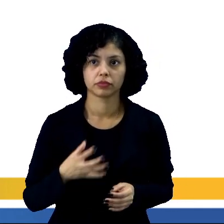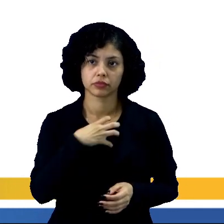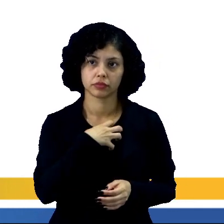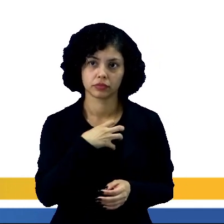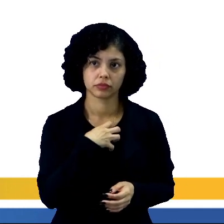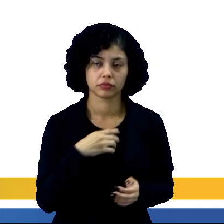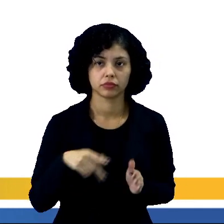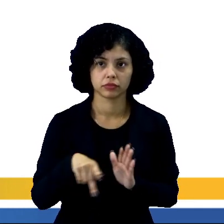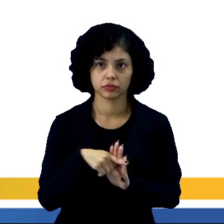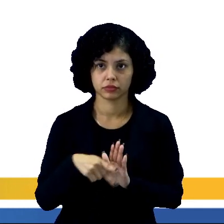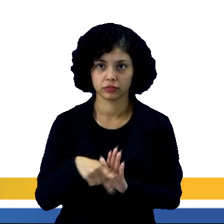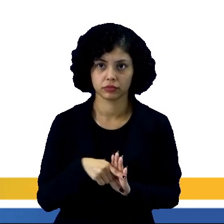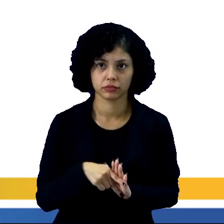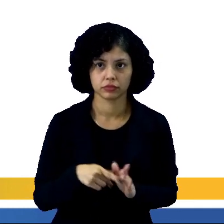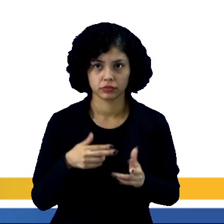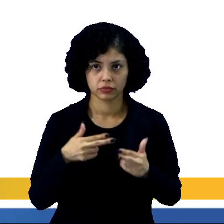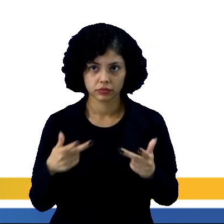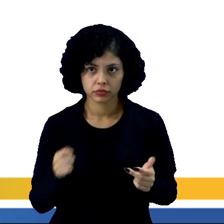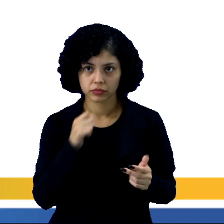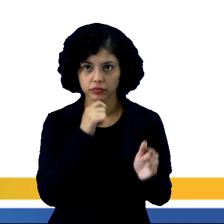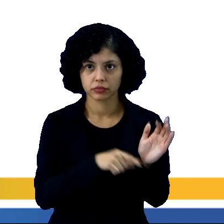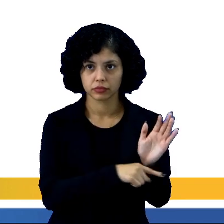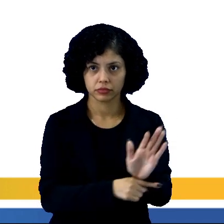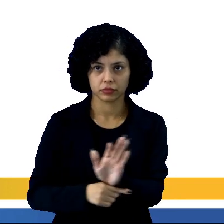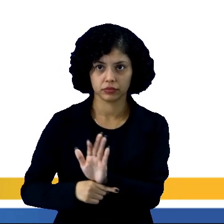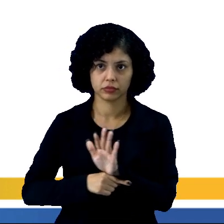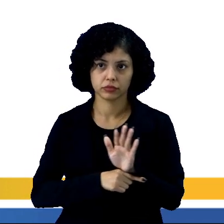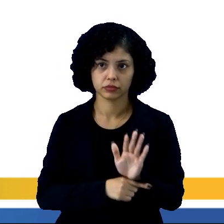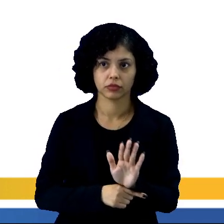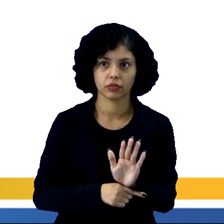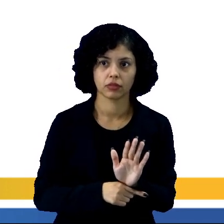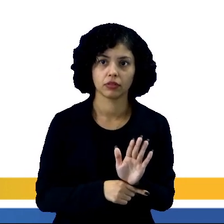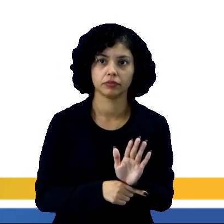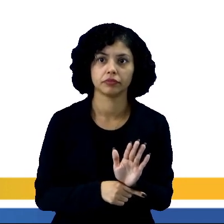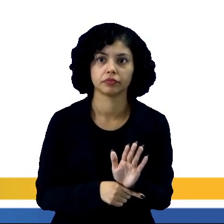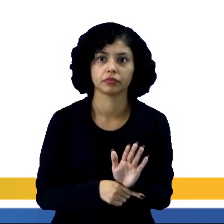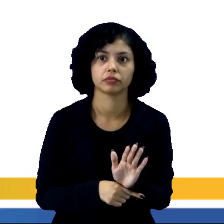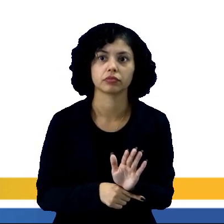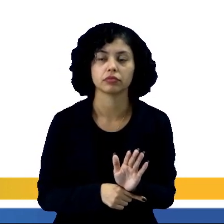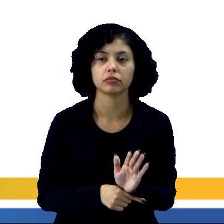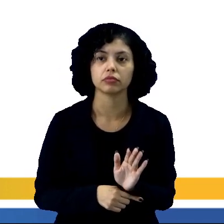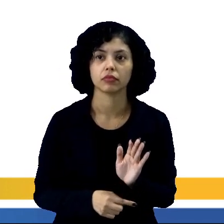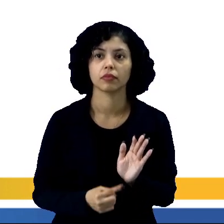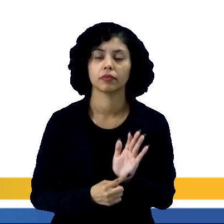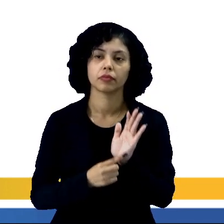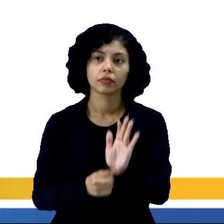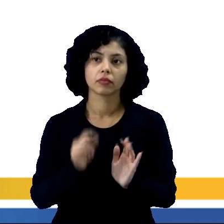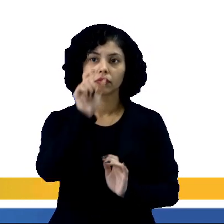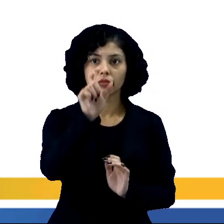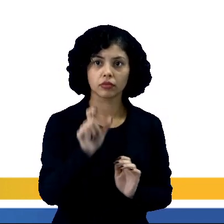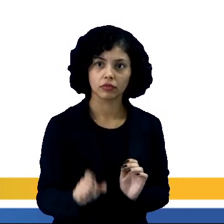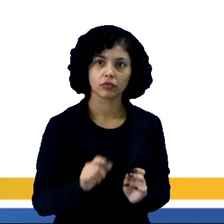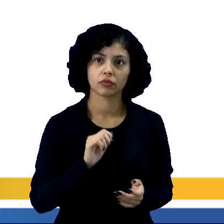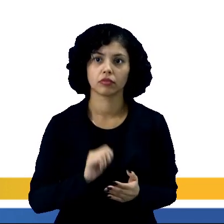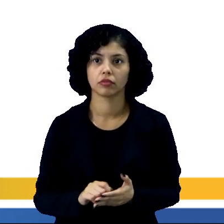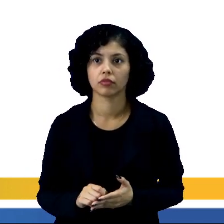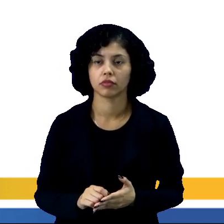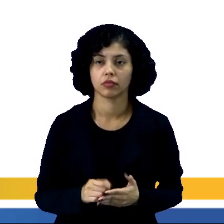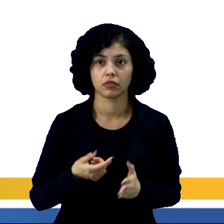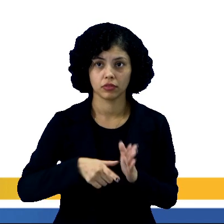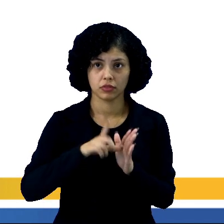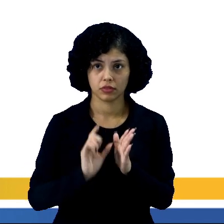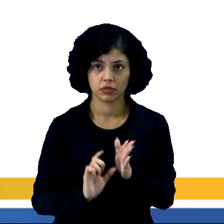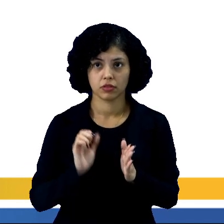os momentos, né, determinantes e divide-se em exposição, tá? Apresentação de